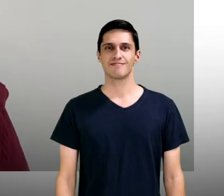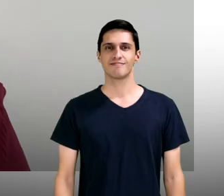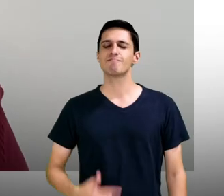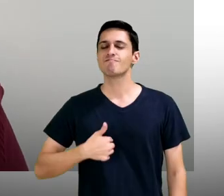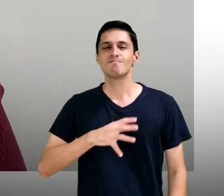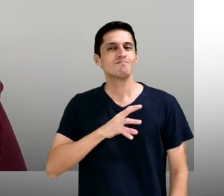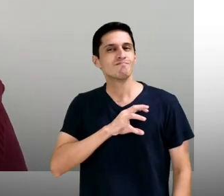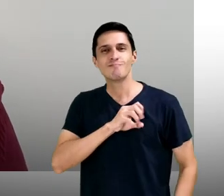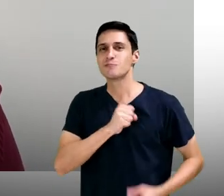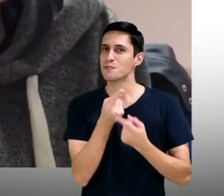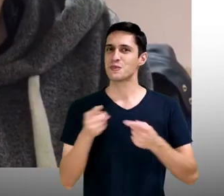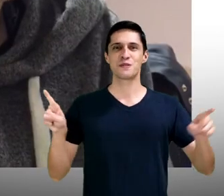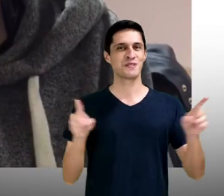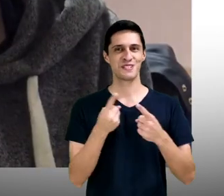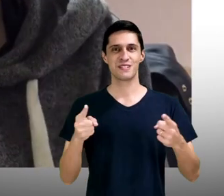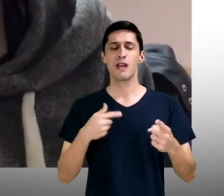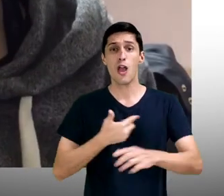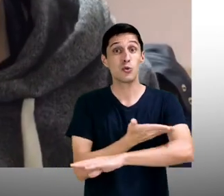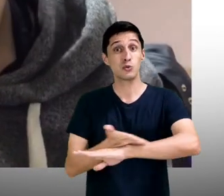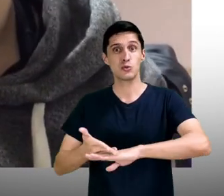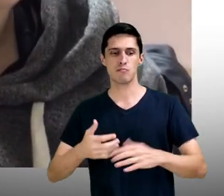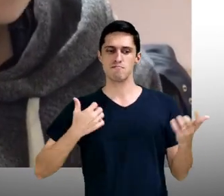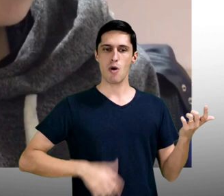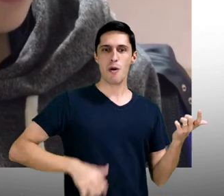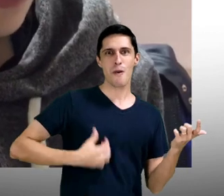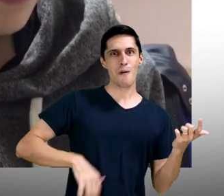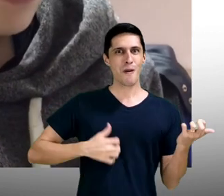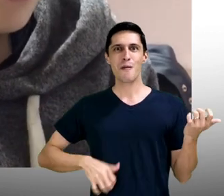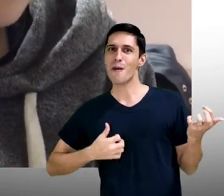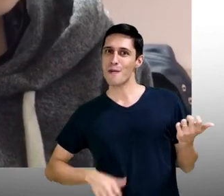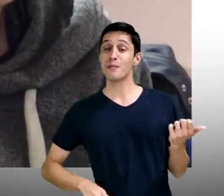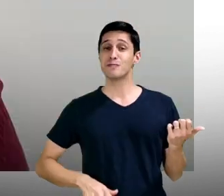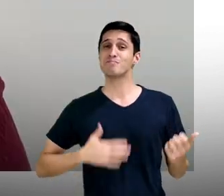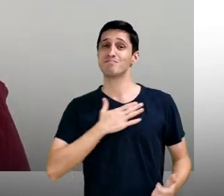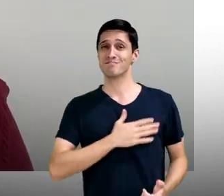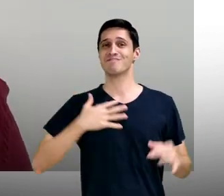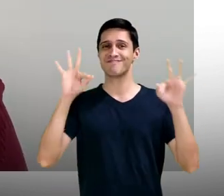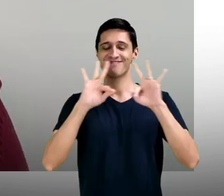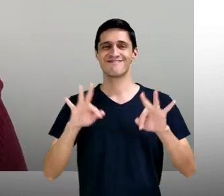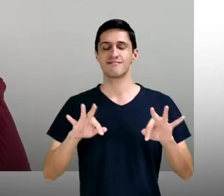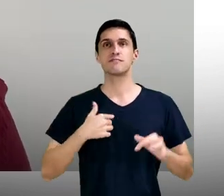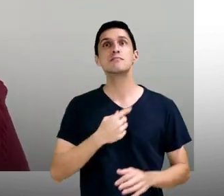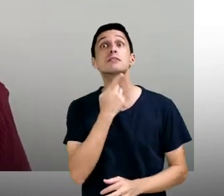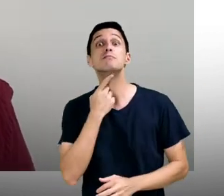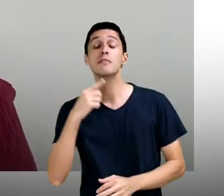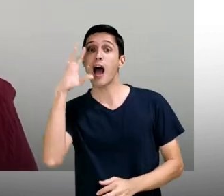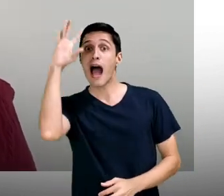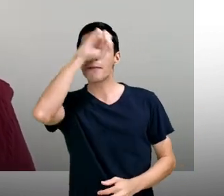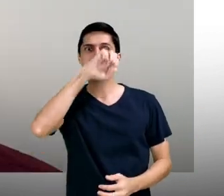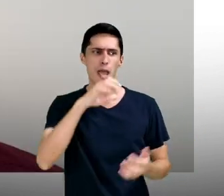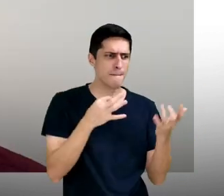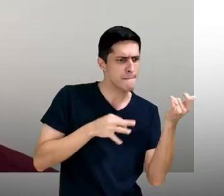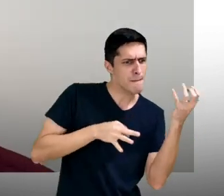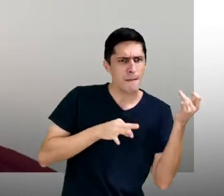minha maior paixão é a música Sempre toquei violão sou uma coisa que sempre me fez muito bem sempre tive vontade de aprender a